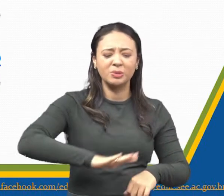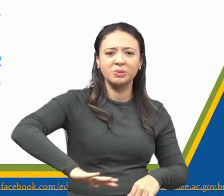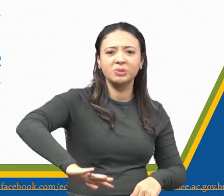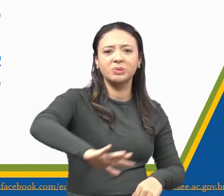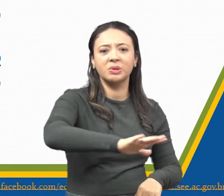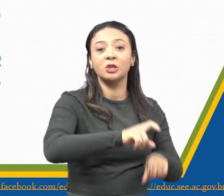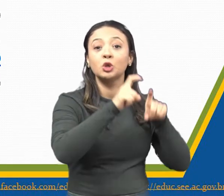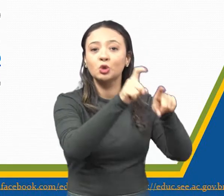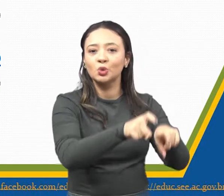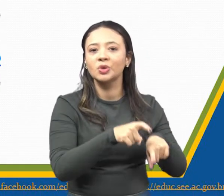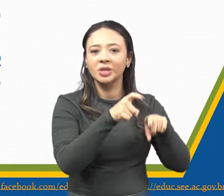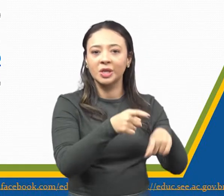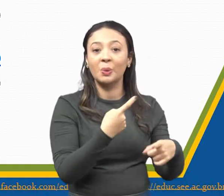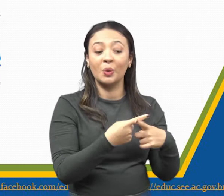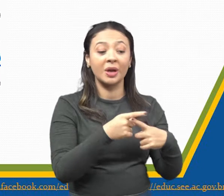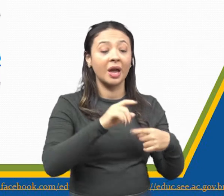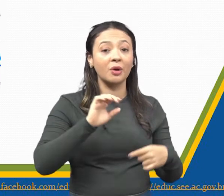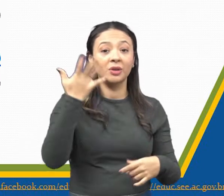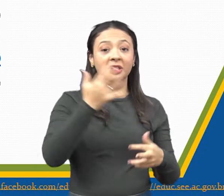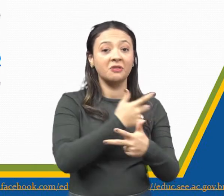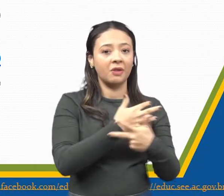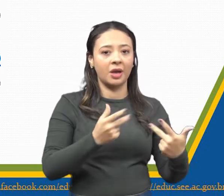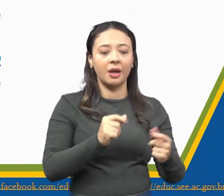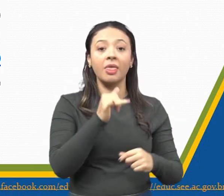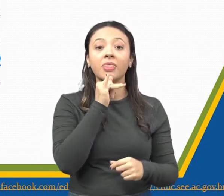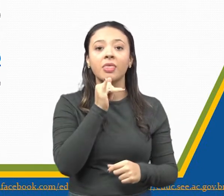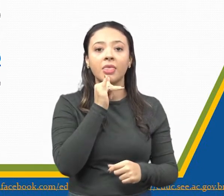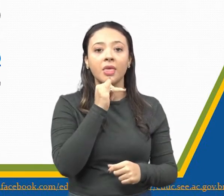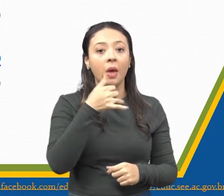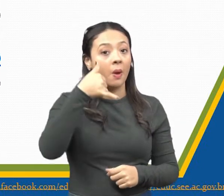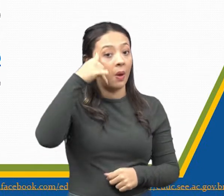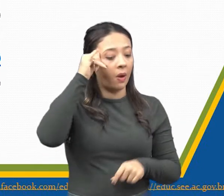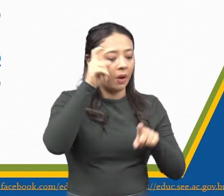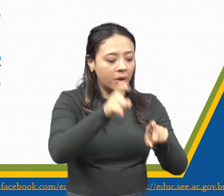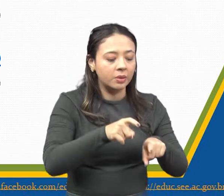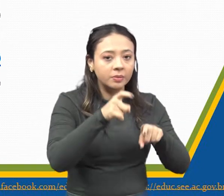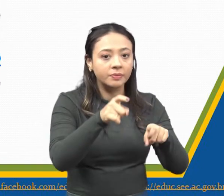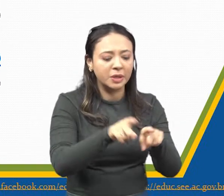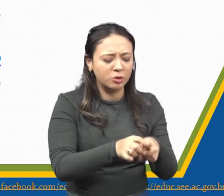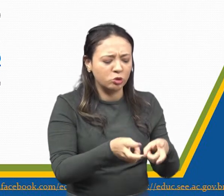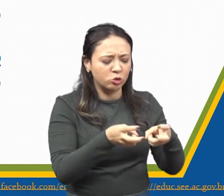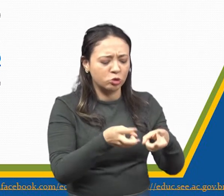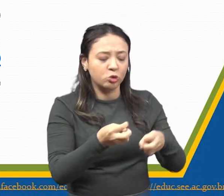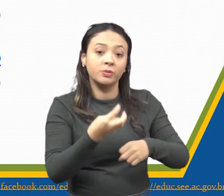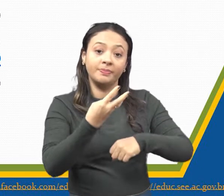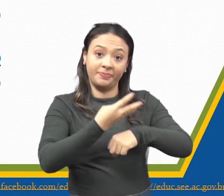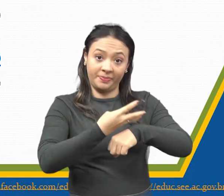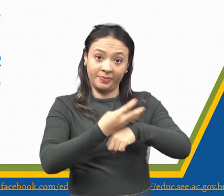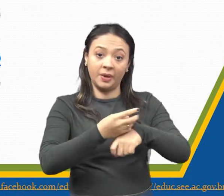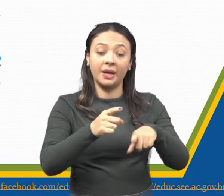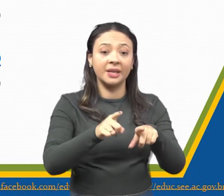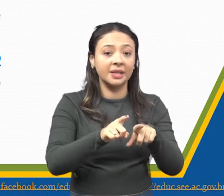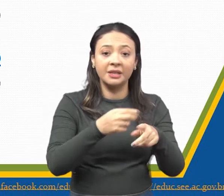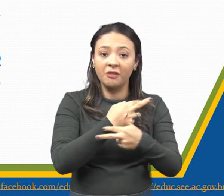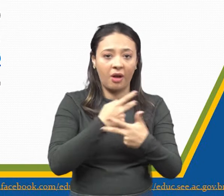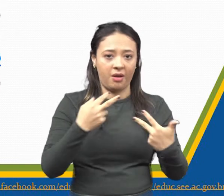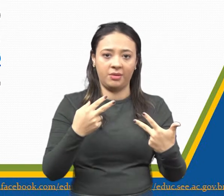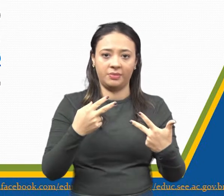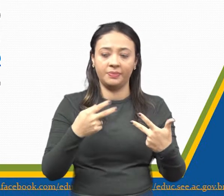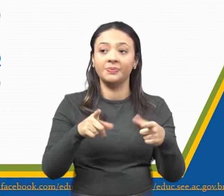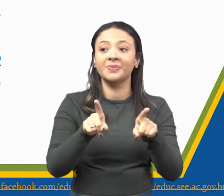nele desenvolvidas, como a agropecuária, o extrativismo mineral e vegetal, além